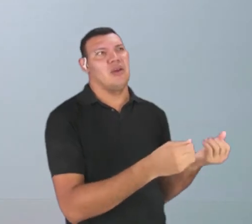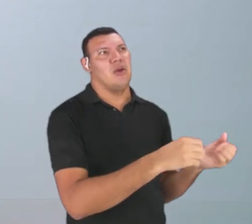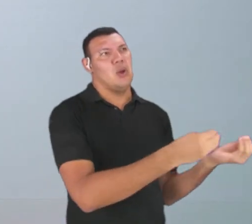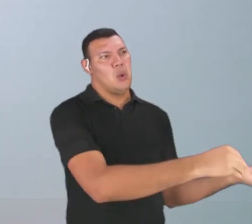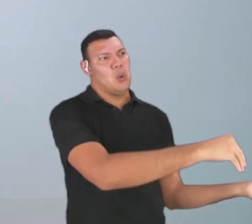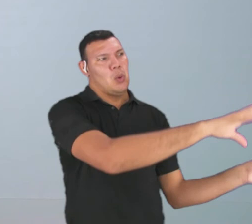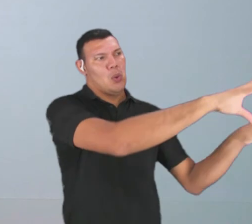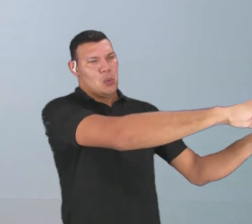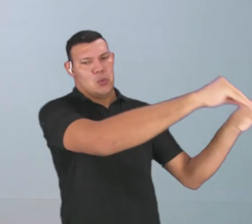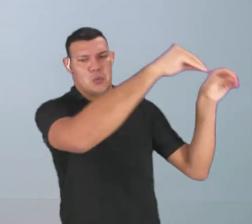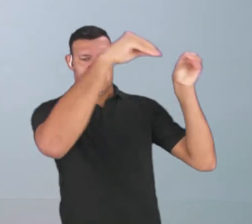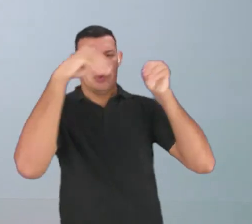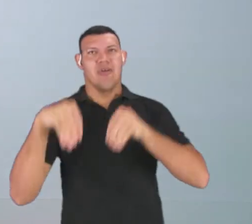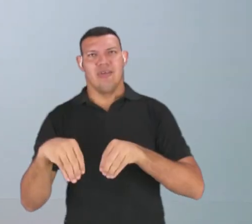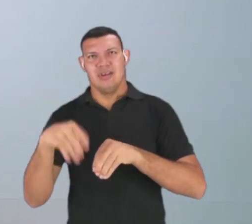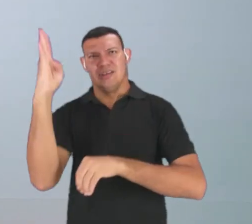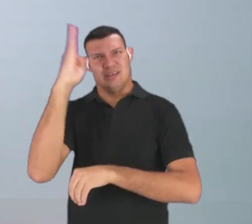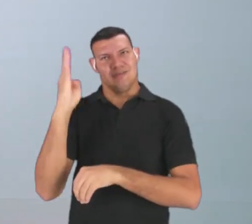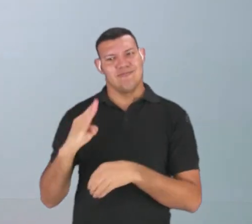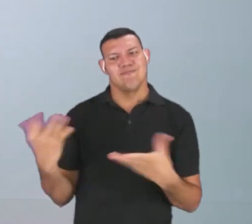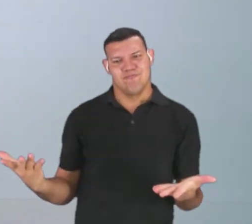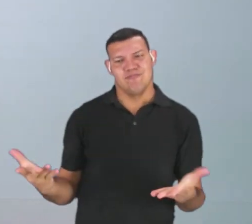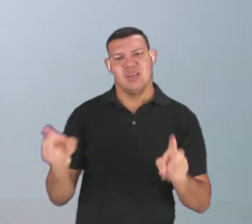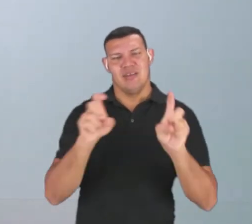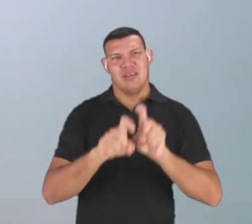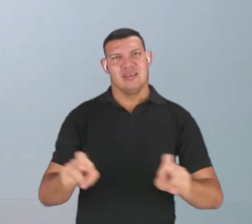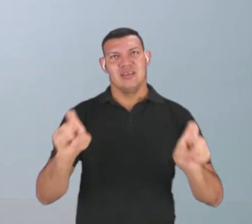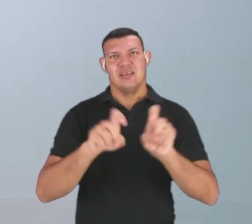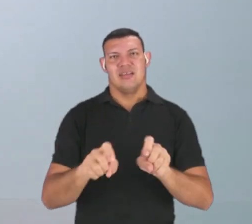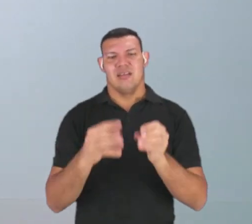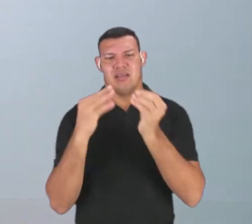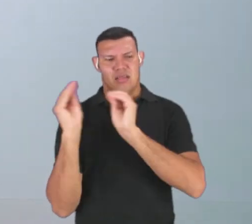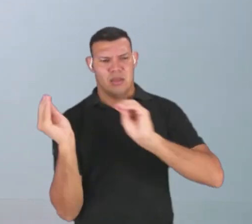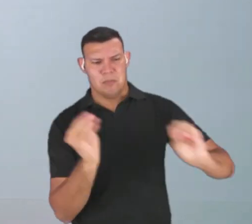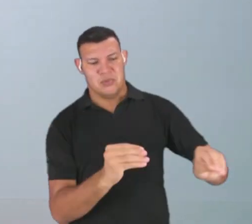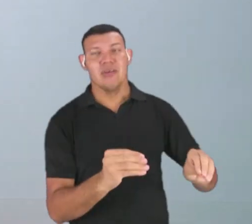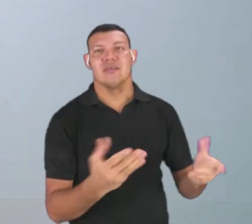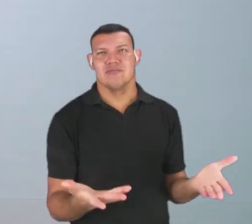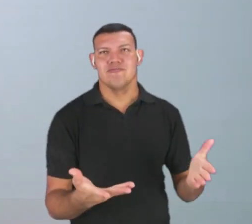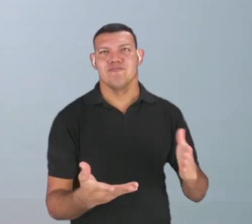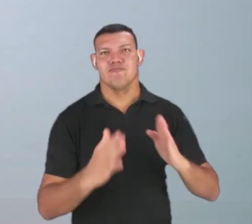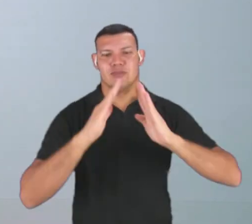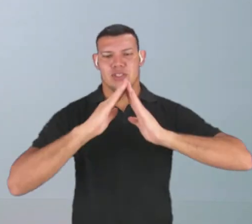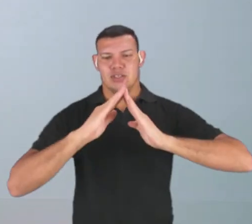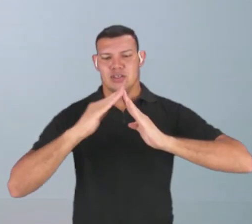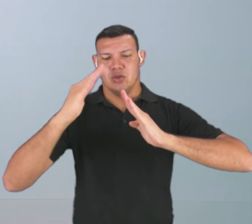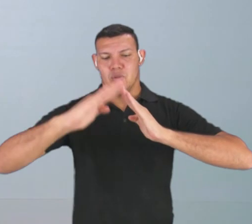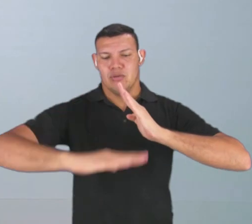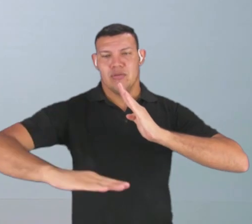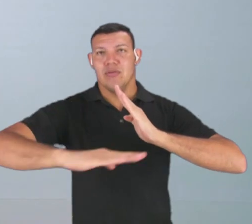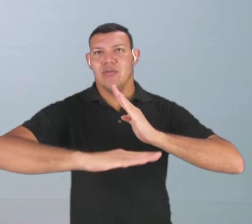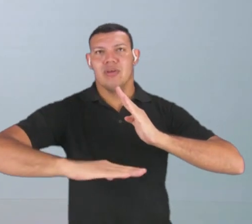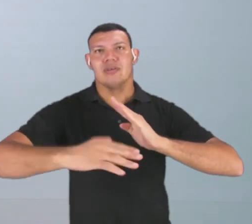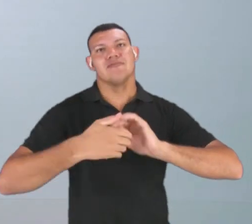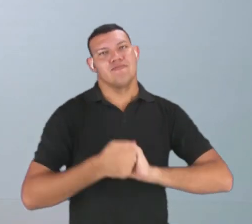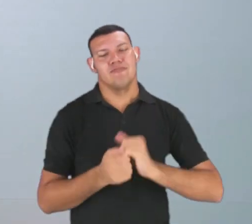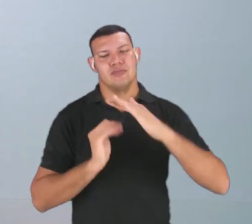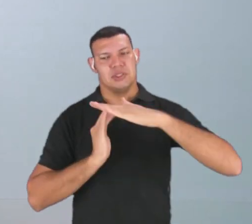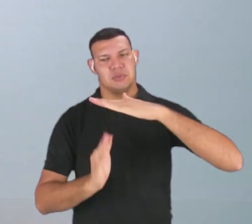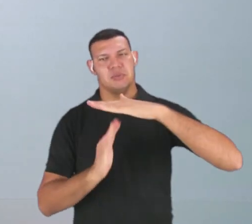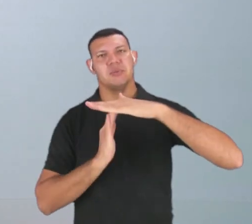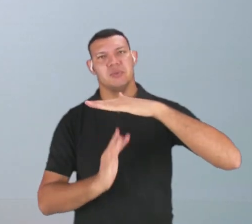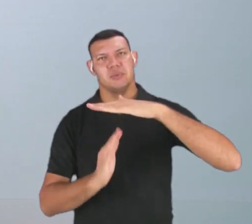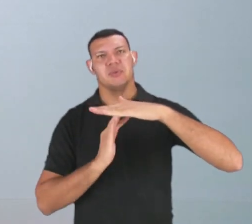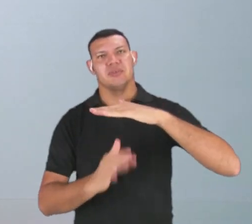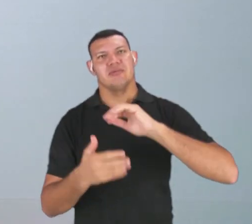as restrições possíveis, computadores, tudo as pessoas descartam, colocam na frente da casa para quem quiser recolher. Geralmente os imigrantes